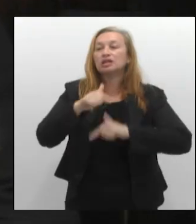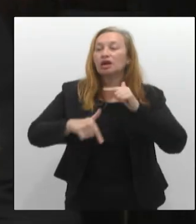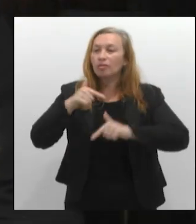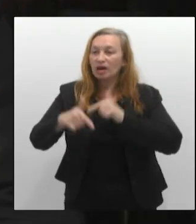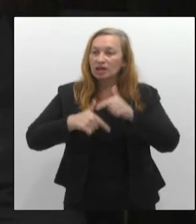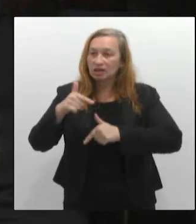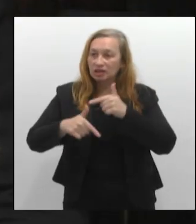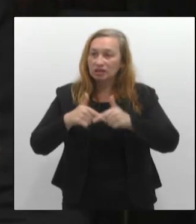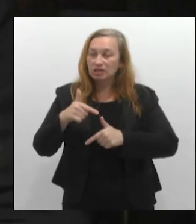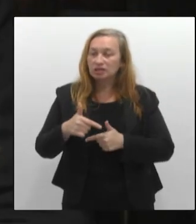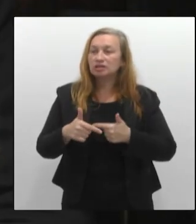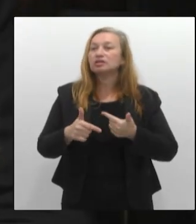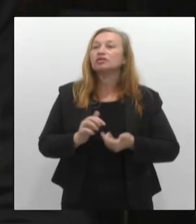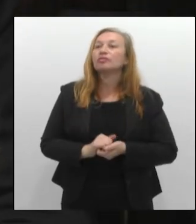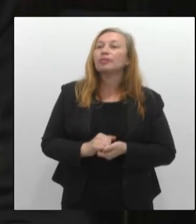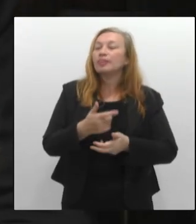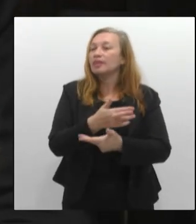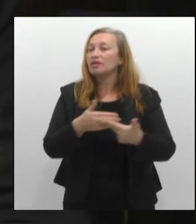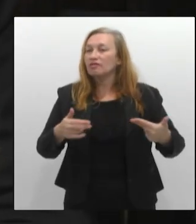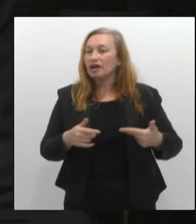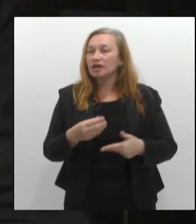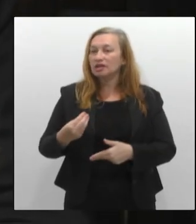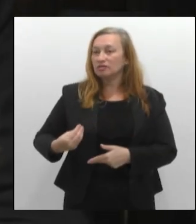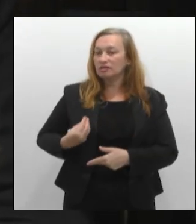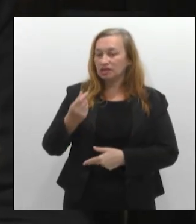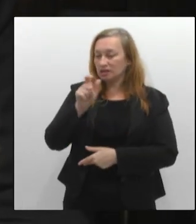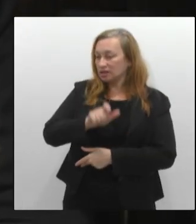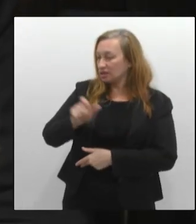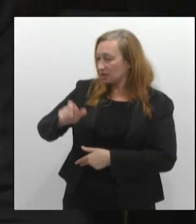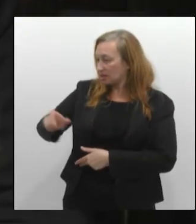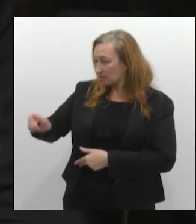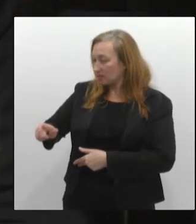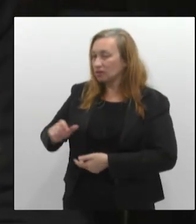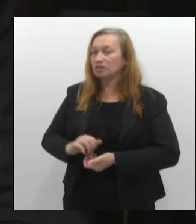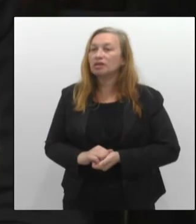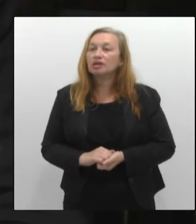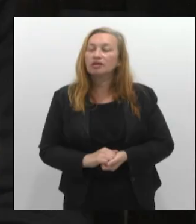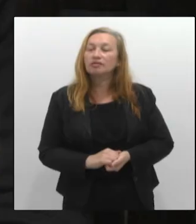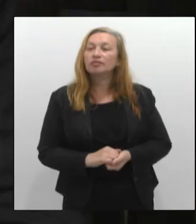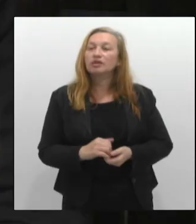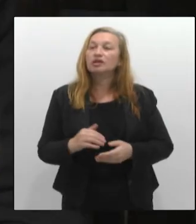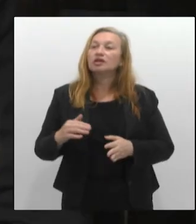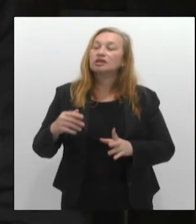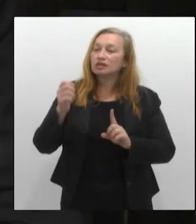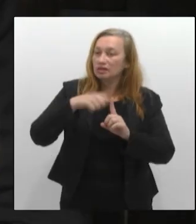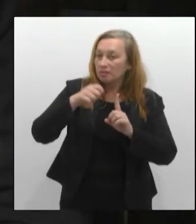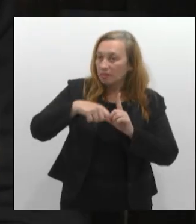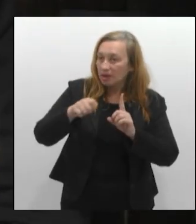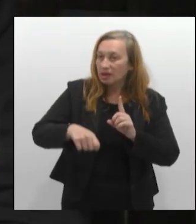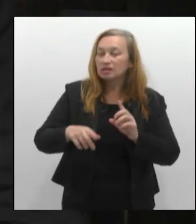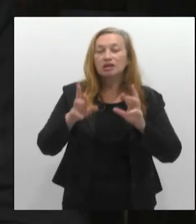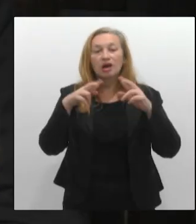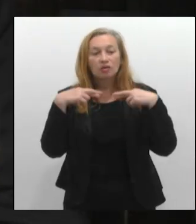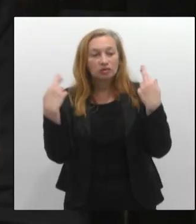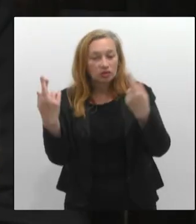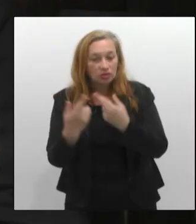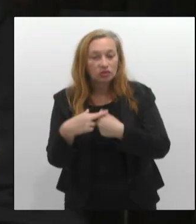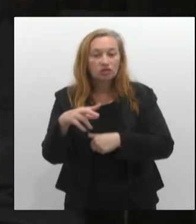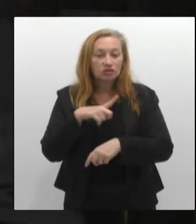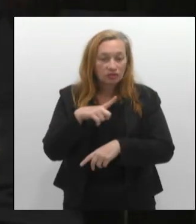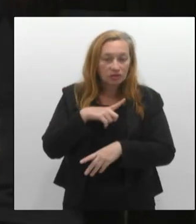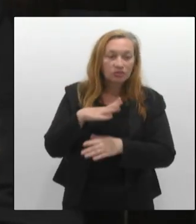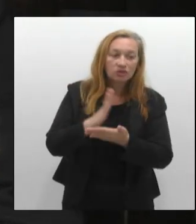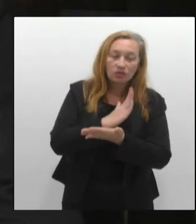quinquênio jubilar. Temos várias presenças aqui, que durante todos os meses tínhamos reuniões, ainda temos